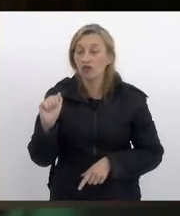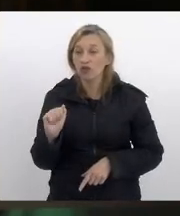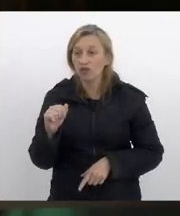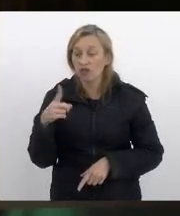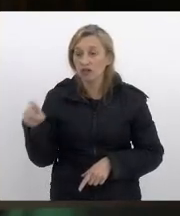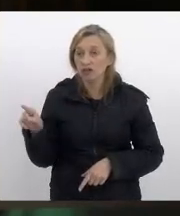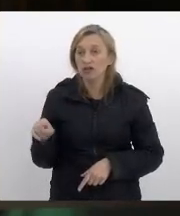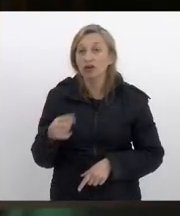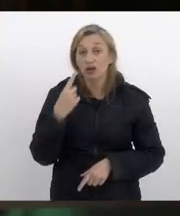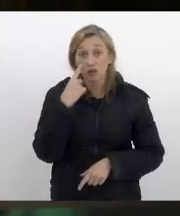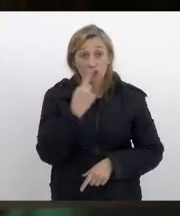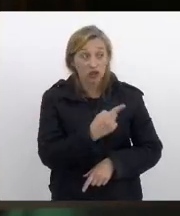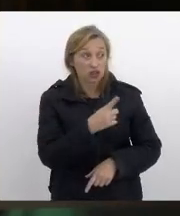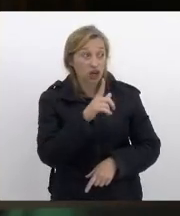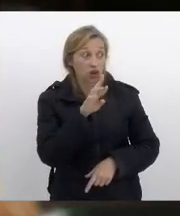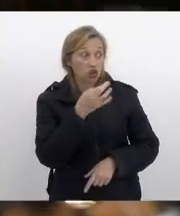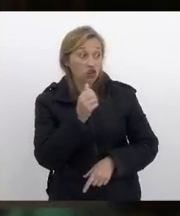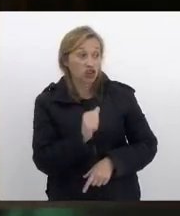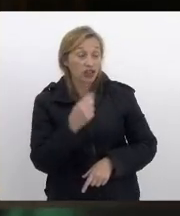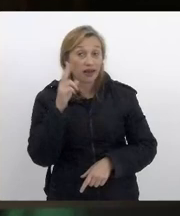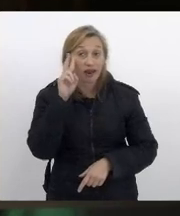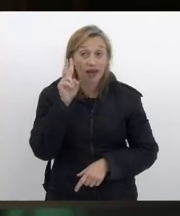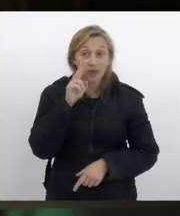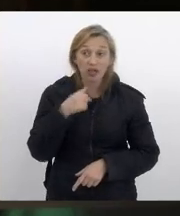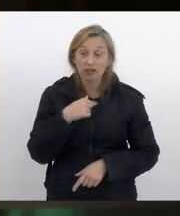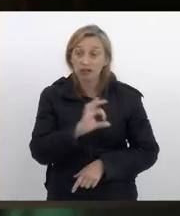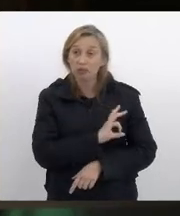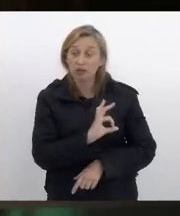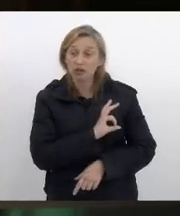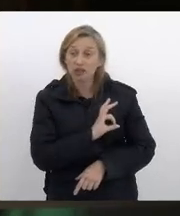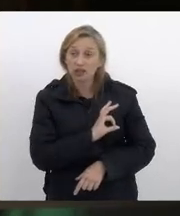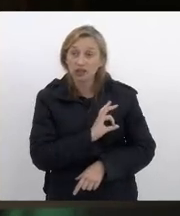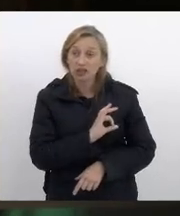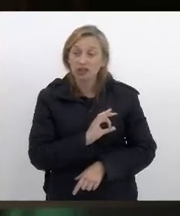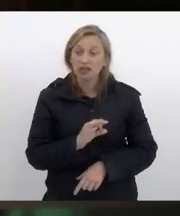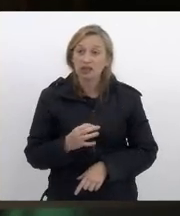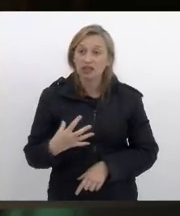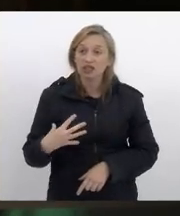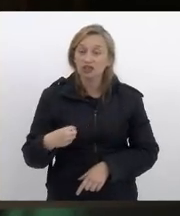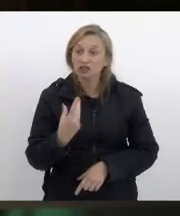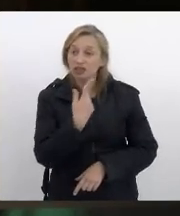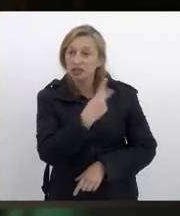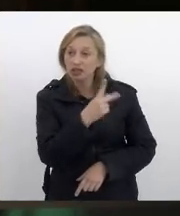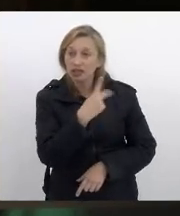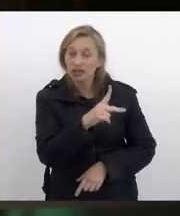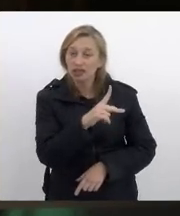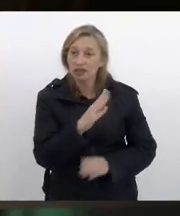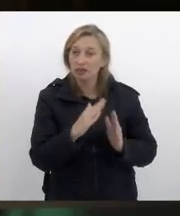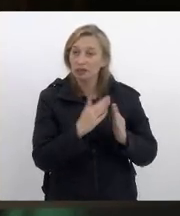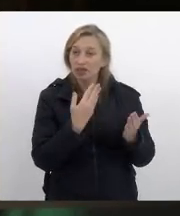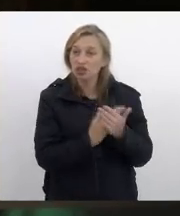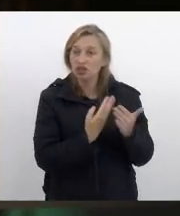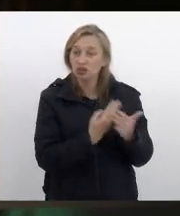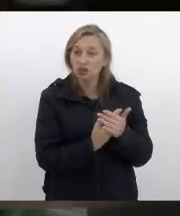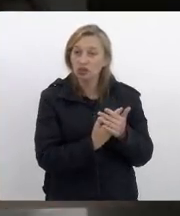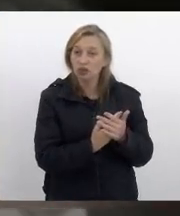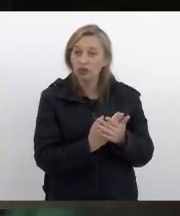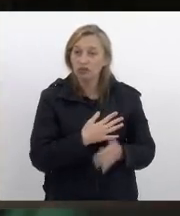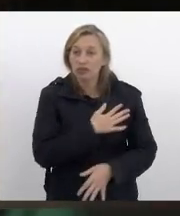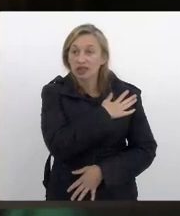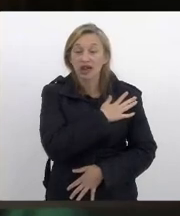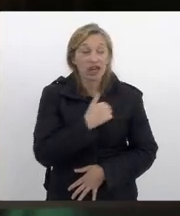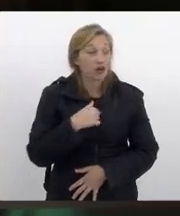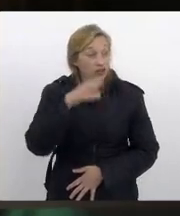a Rogéria, lembro que quando eu estava na polícia, eu levava as filhas dela para o colégio da Polícia Militar, eu era o tio mais